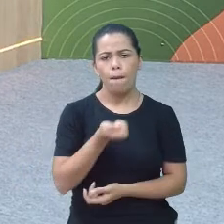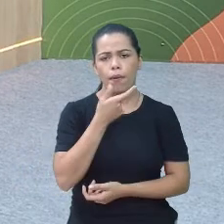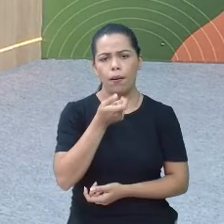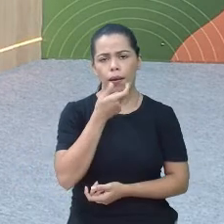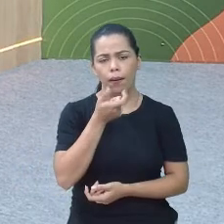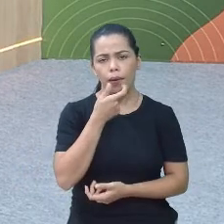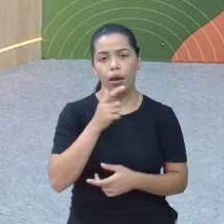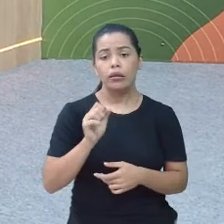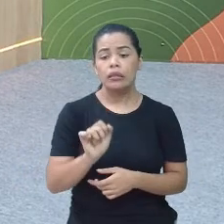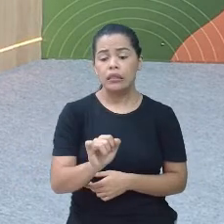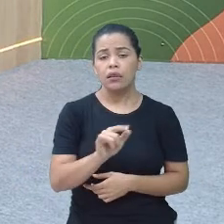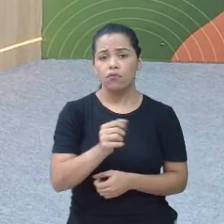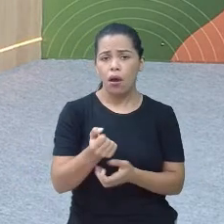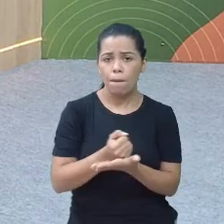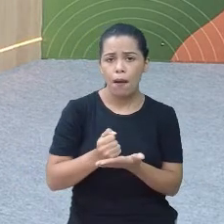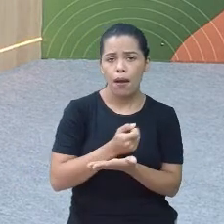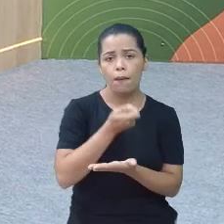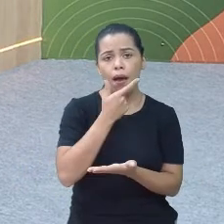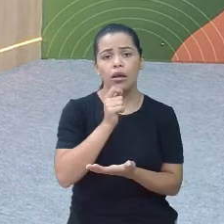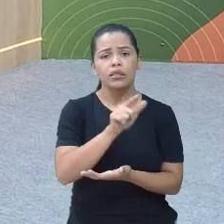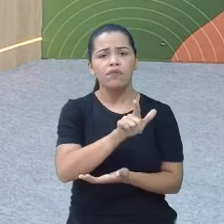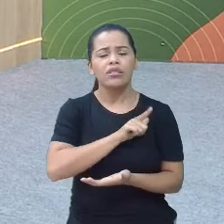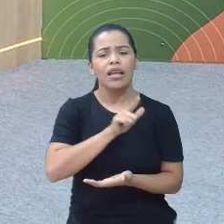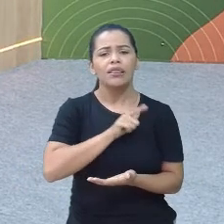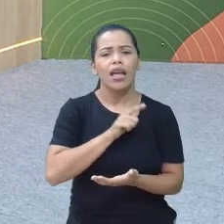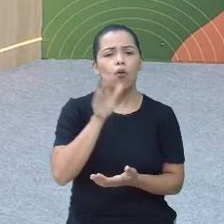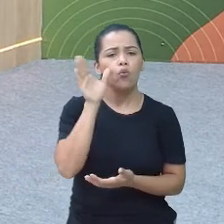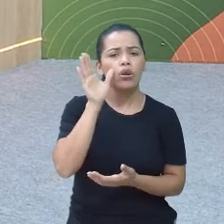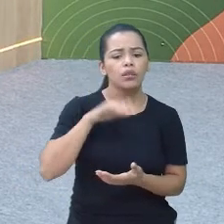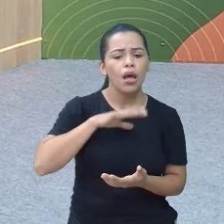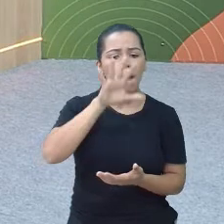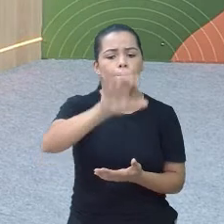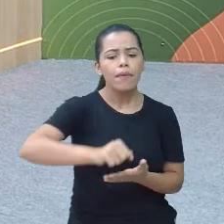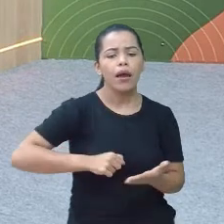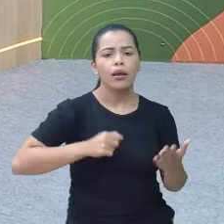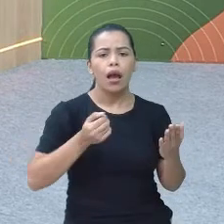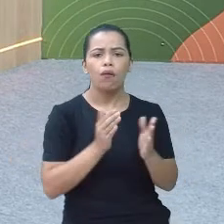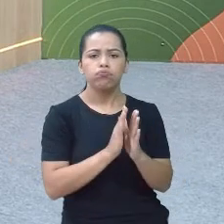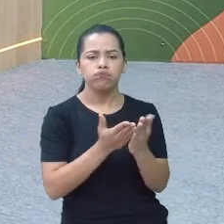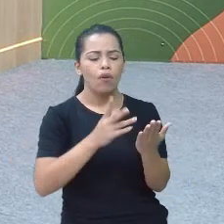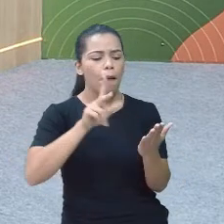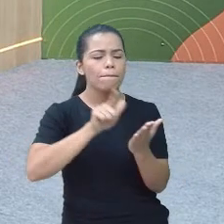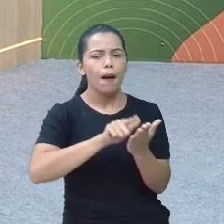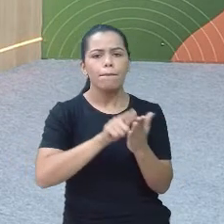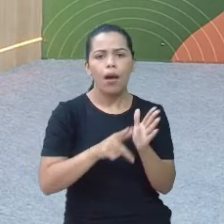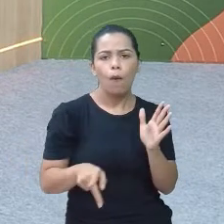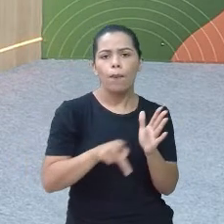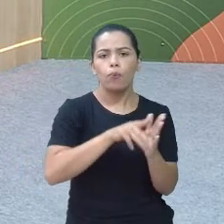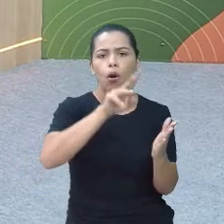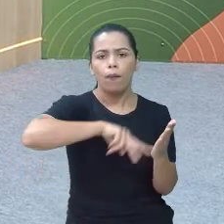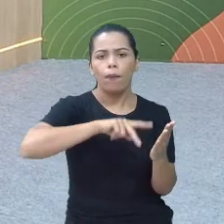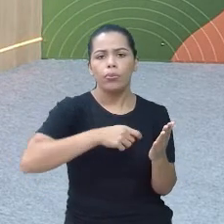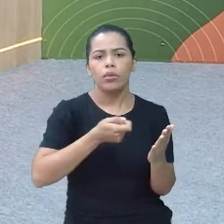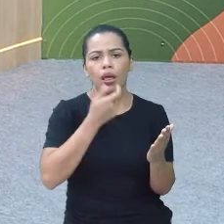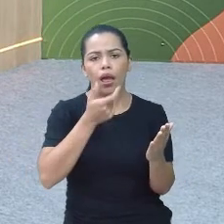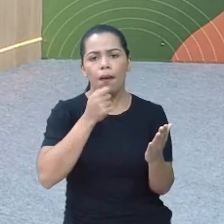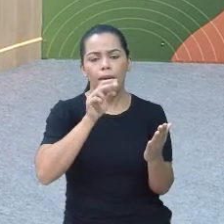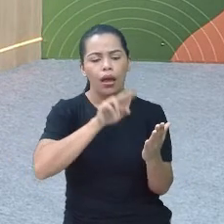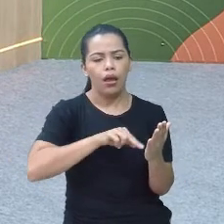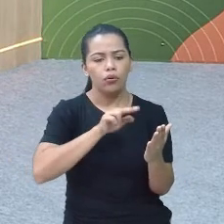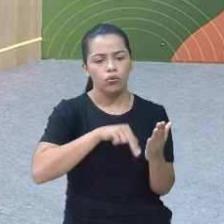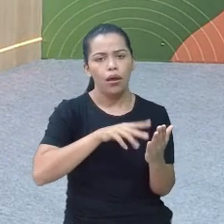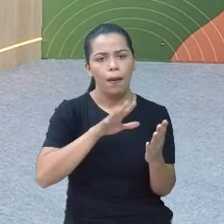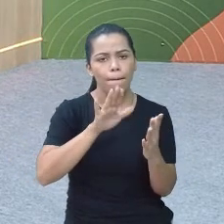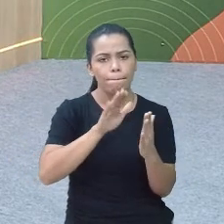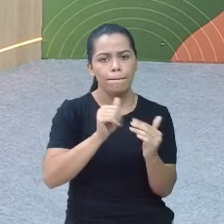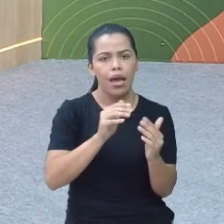medicamentos. Se você tiver curiosidade, pega uma bula de um remédio aí, um remédio com autorização dos seus responsáveis, e dá uma